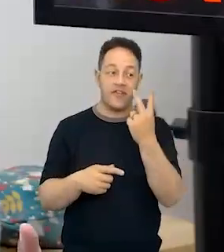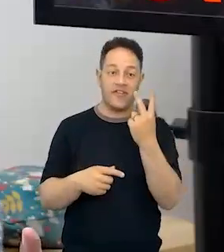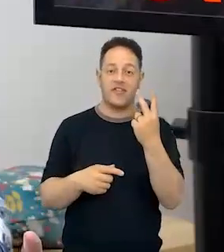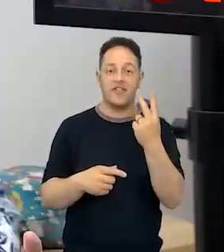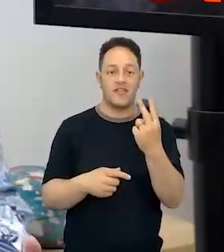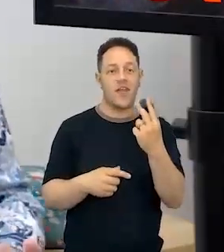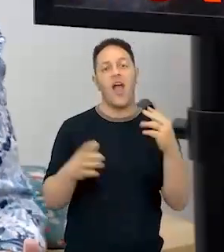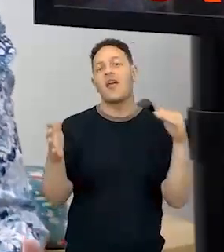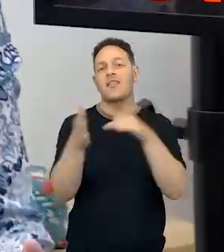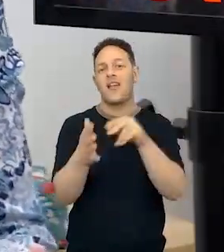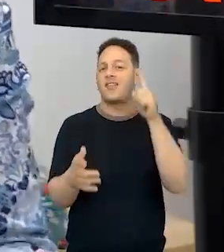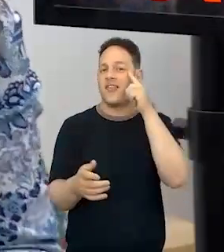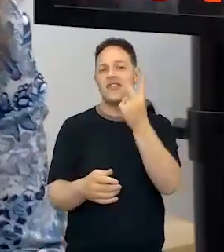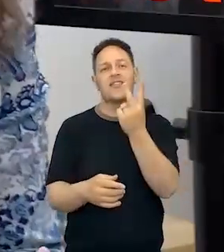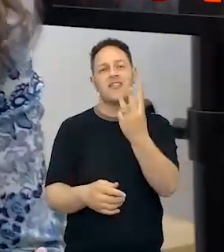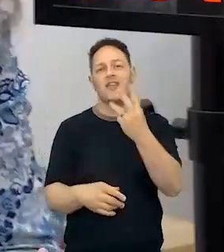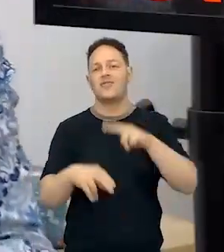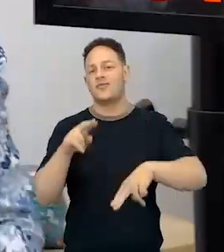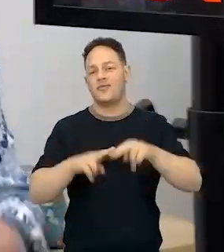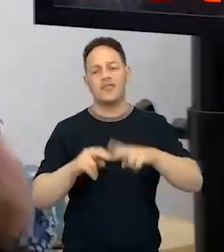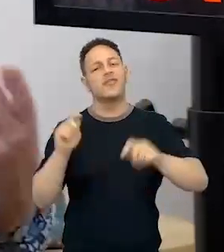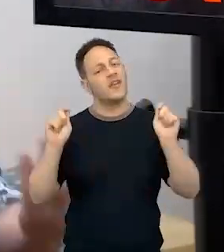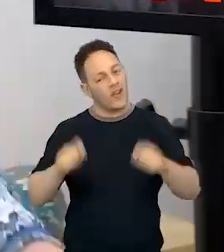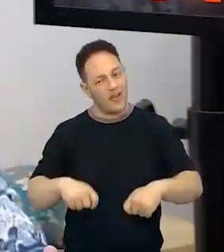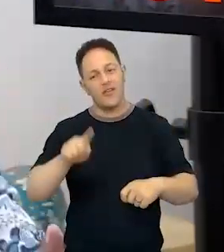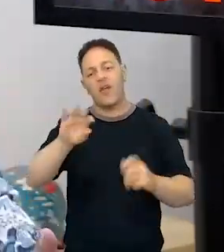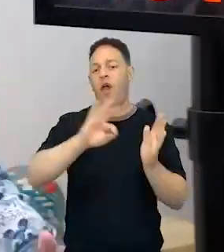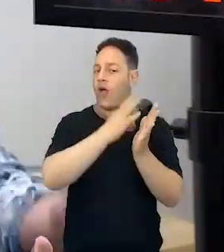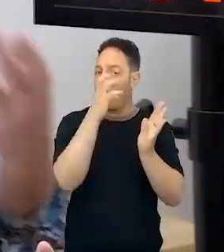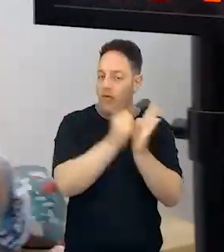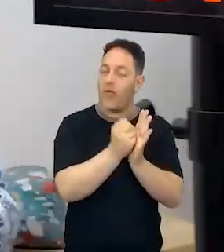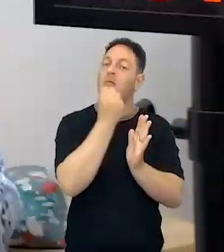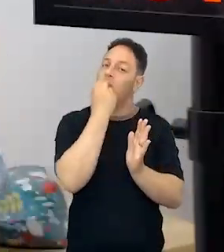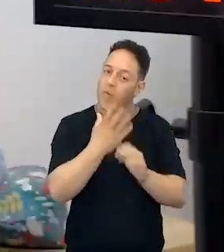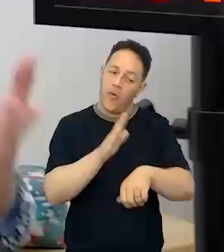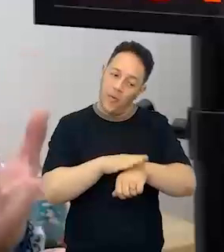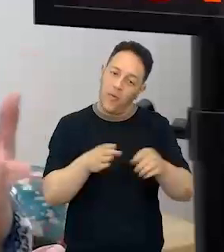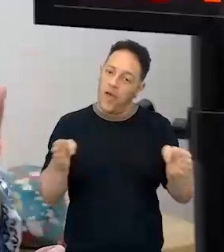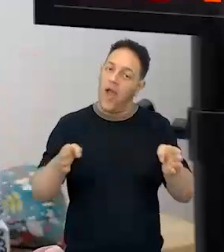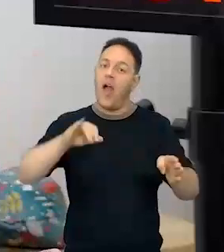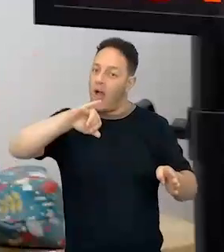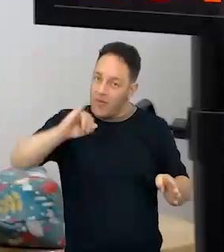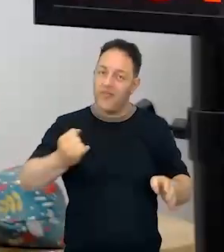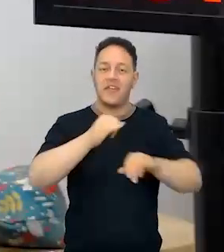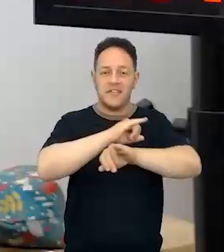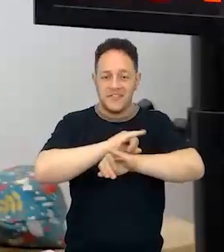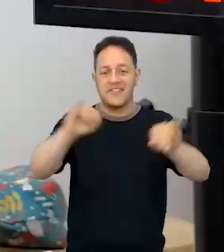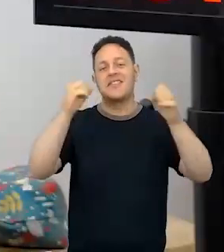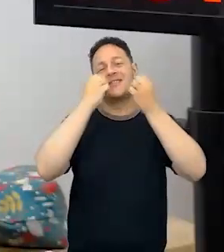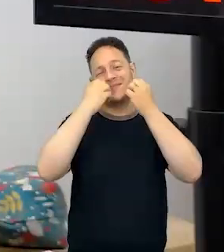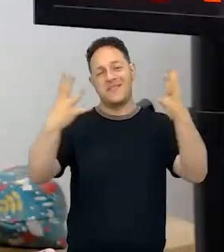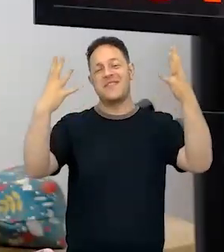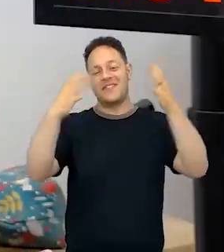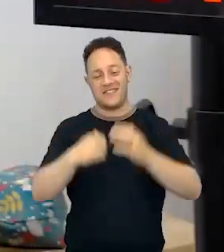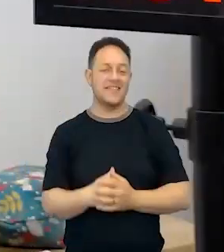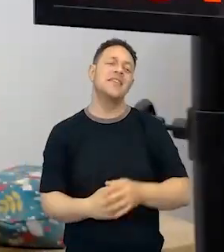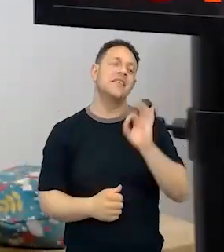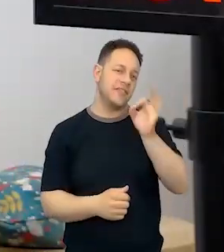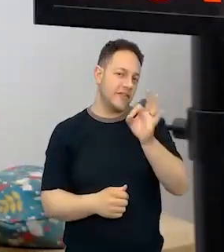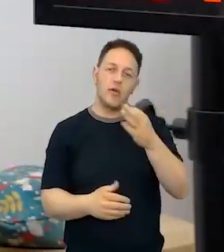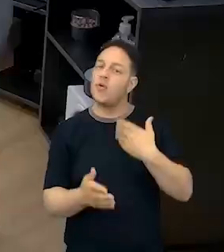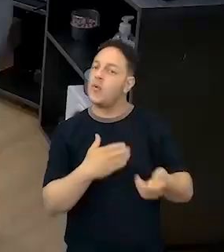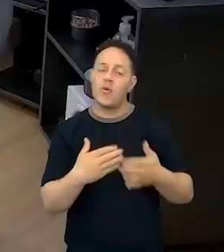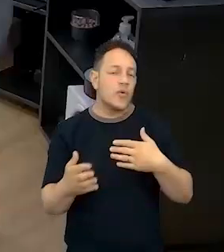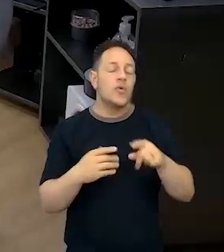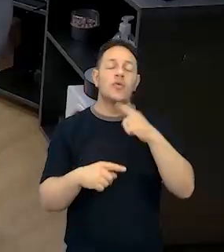as inscrições. Acho que esse é o momento. Que bom. E aí, que bom que a gente passou essas informações. É verdade. Gente, qualquer